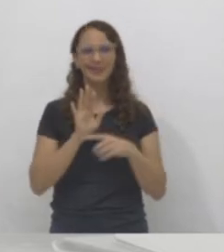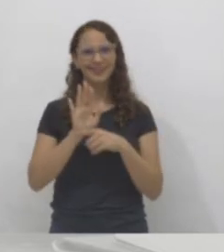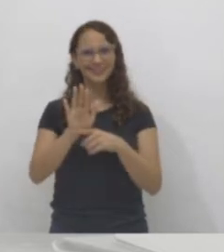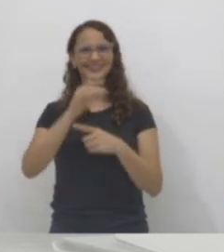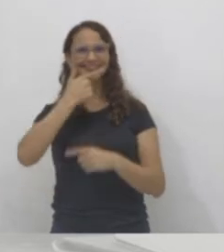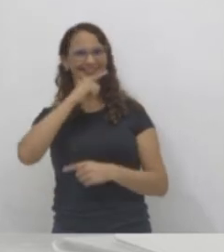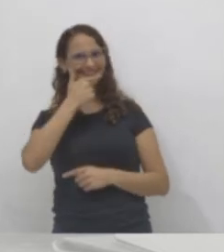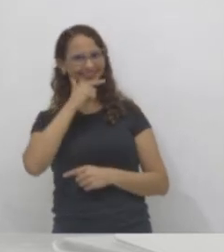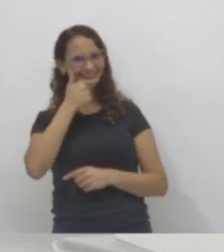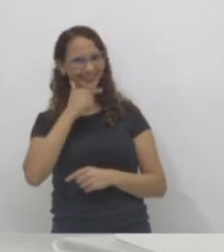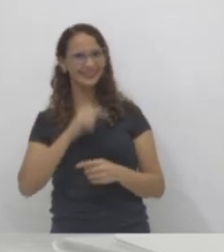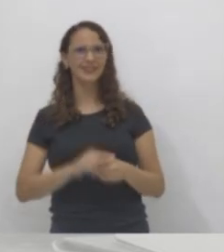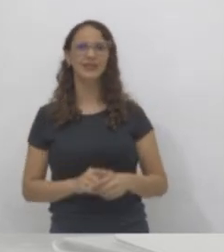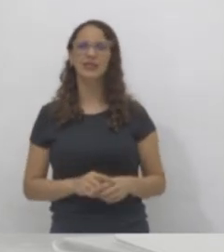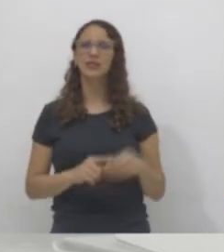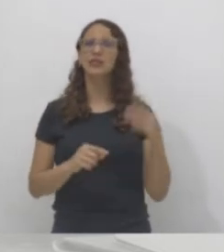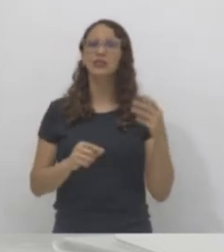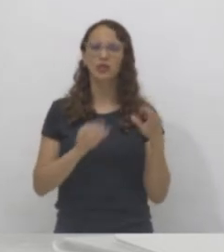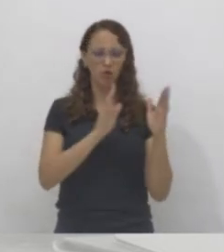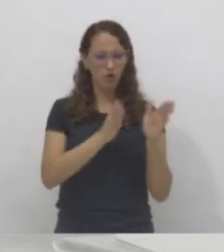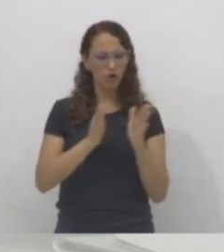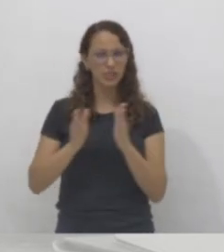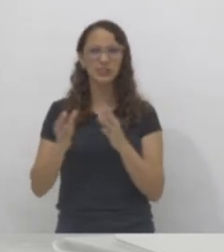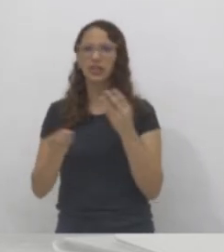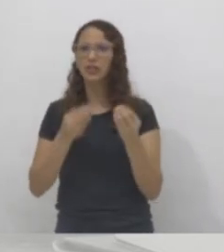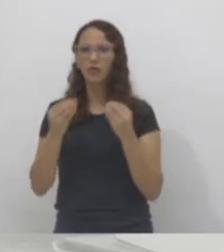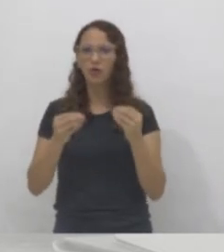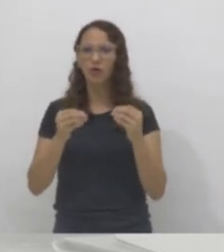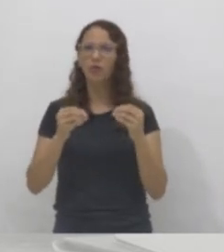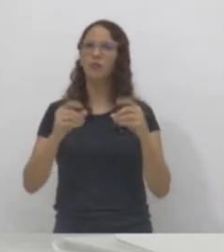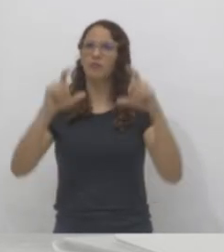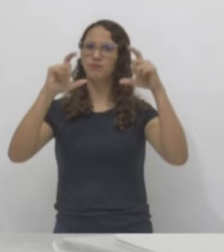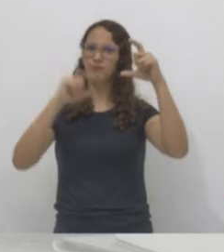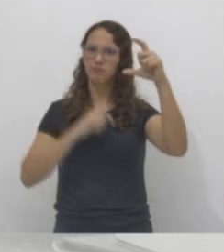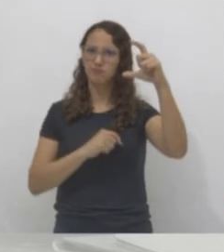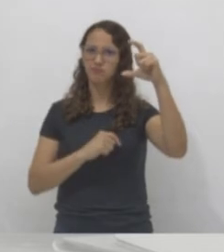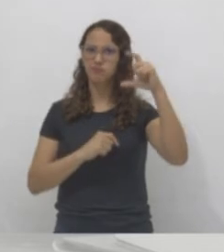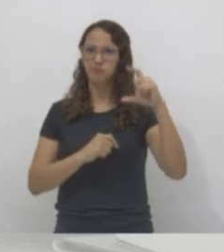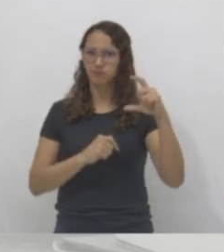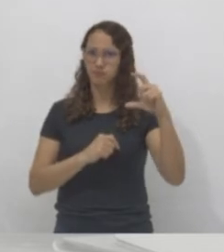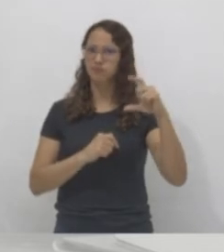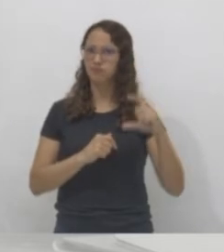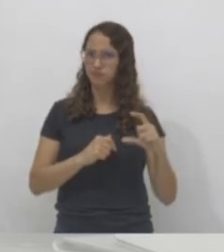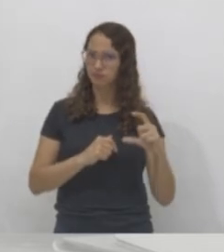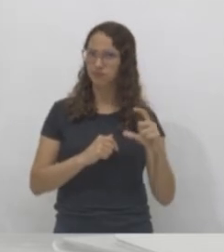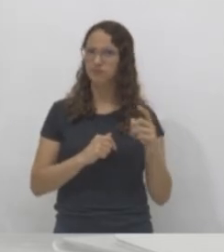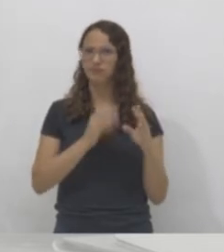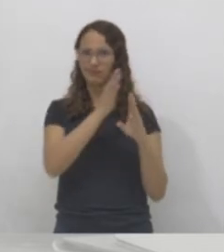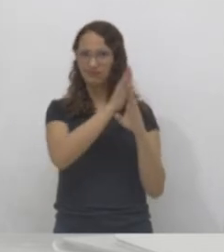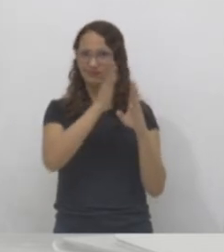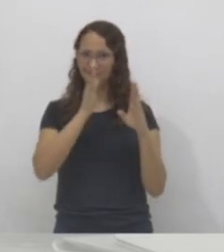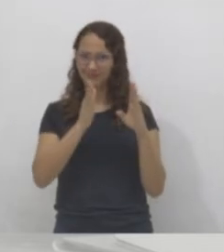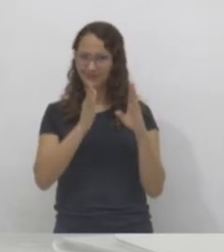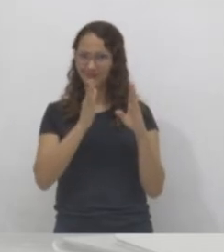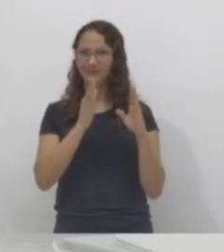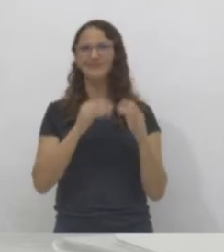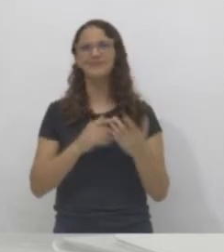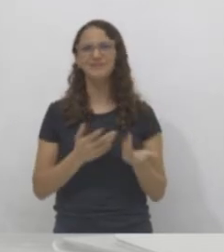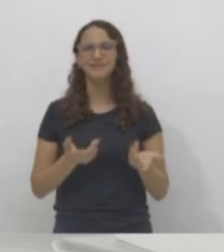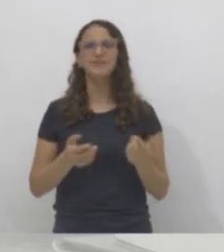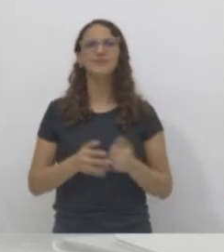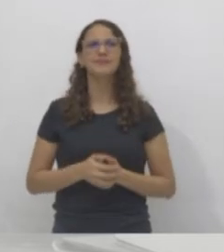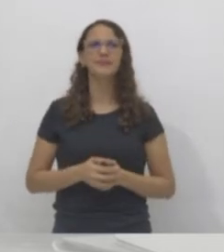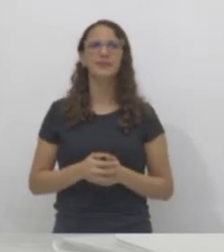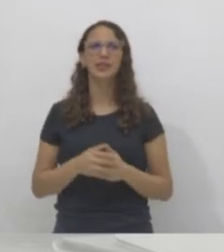organizado? Em parágrafos, não é verdade? Quem são os personagens? Deu para perceber, o elefante e a